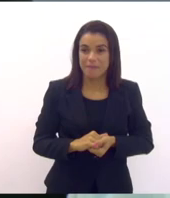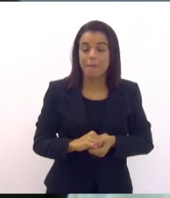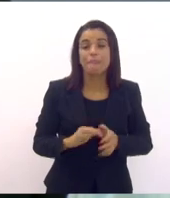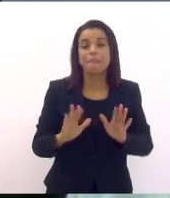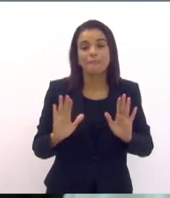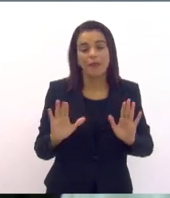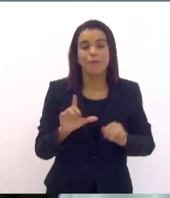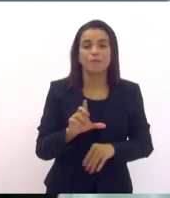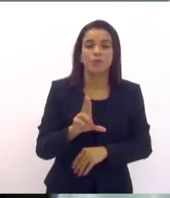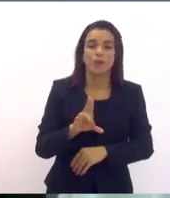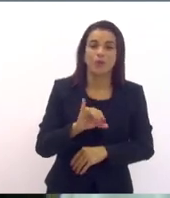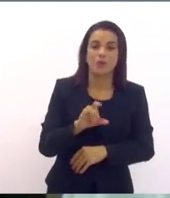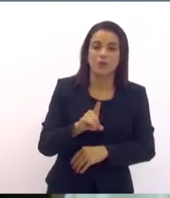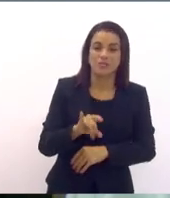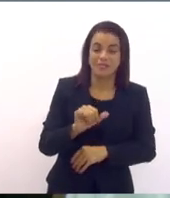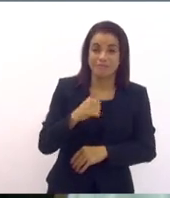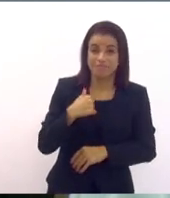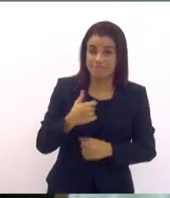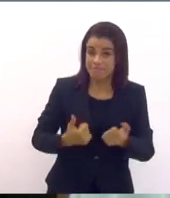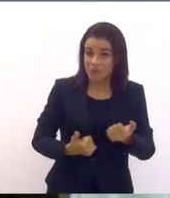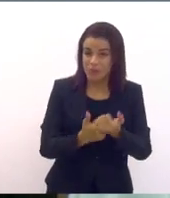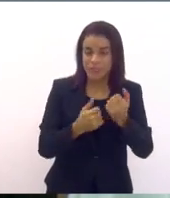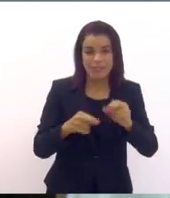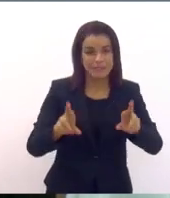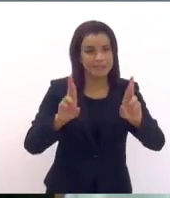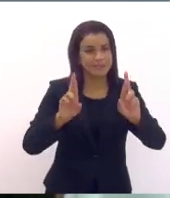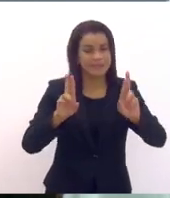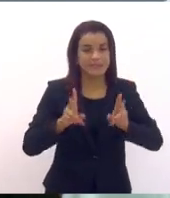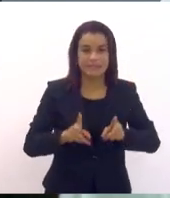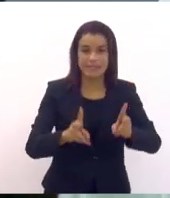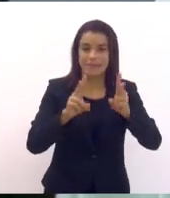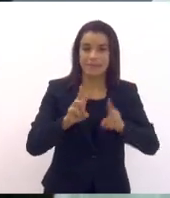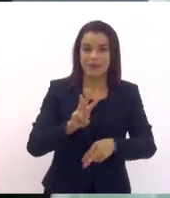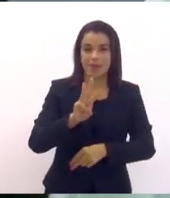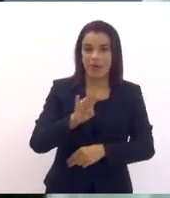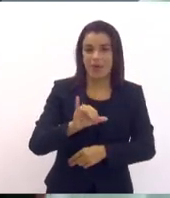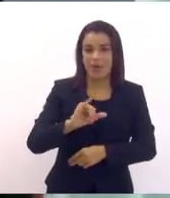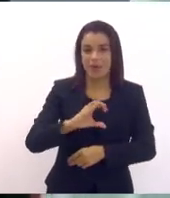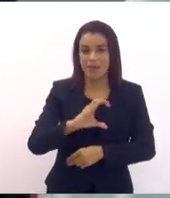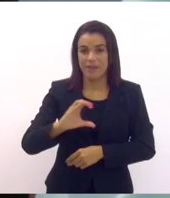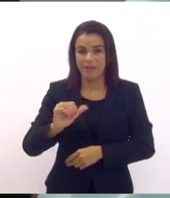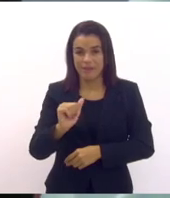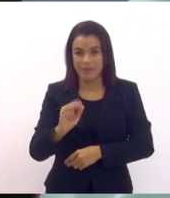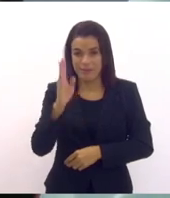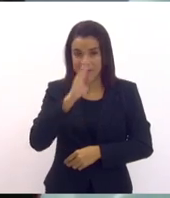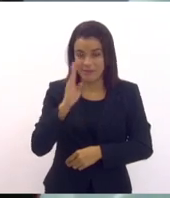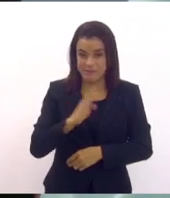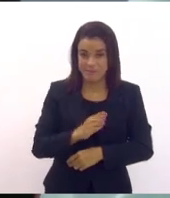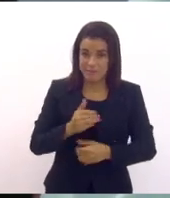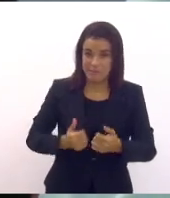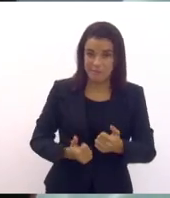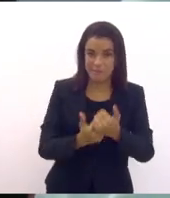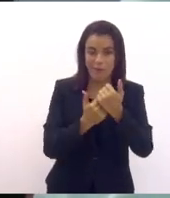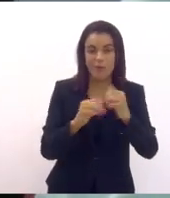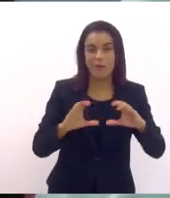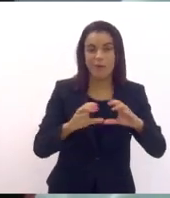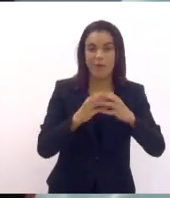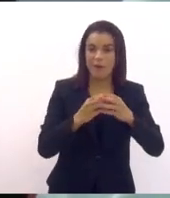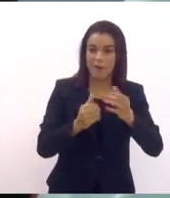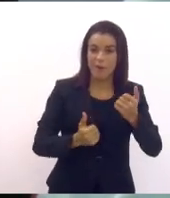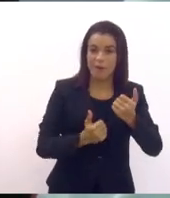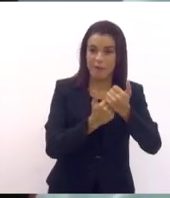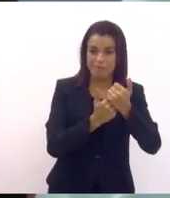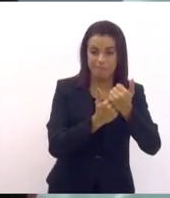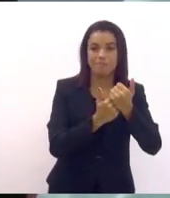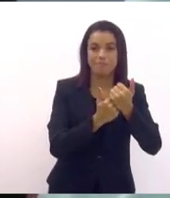Luzia Pode contar sempre com a união uica do Brasil com o meu apoio né com o apoio da comunidade pagã e ne